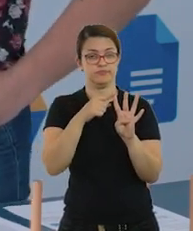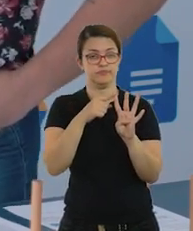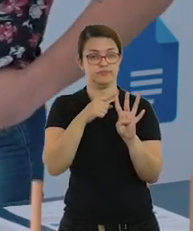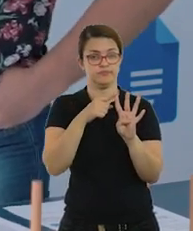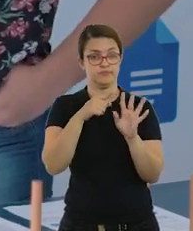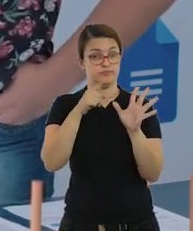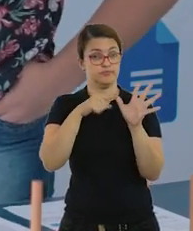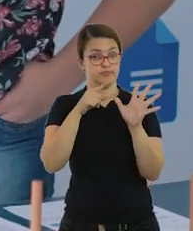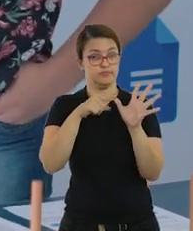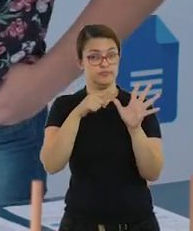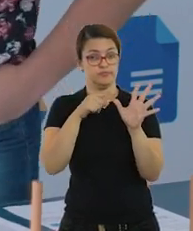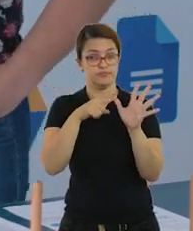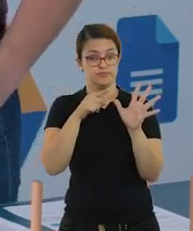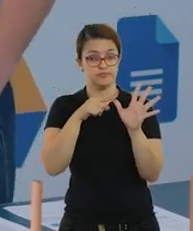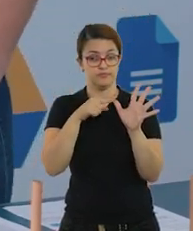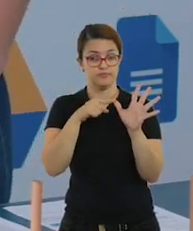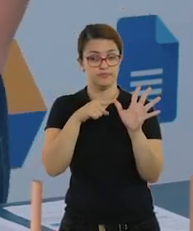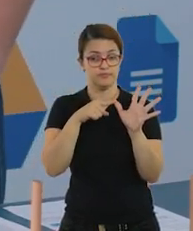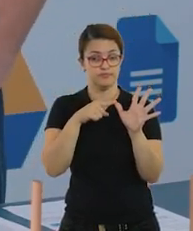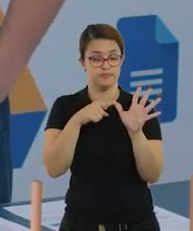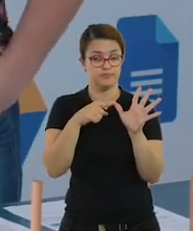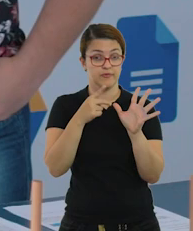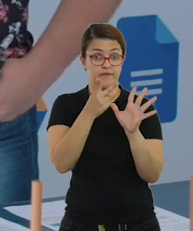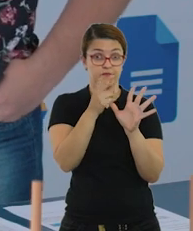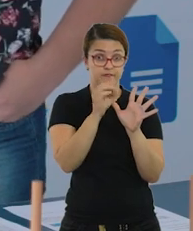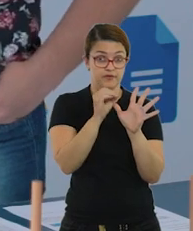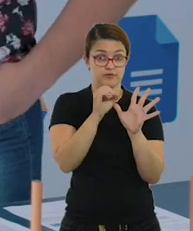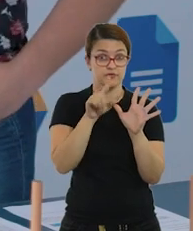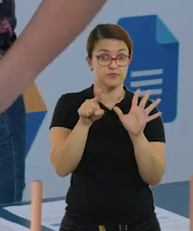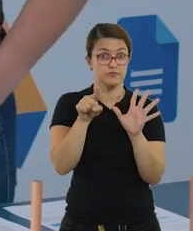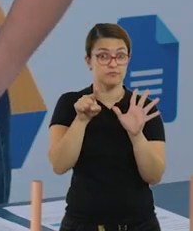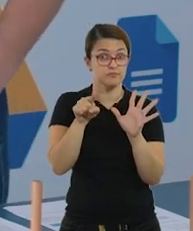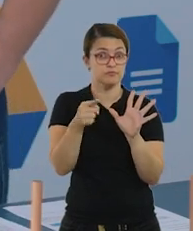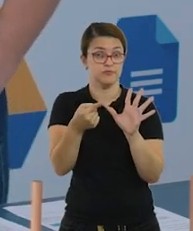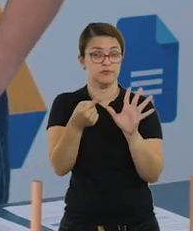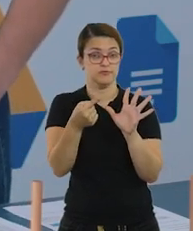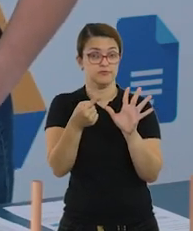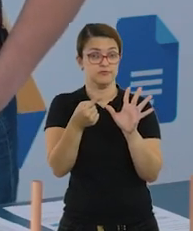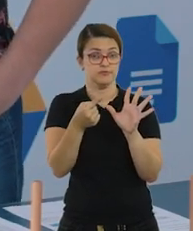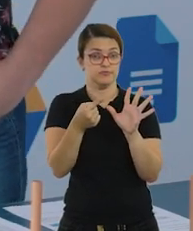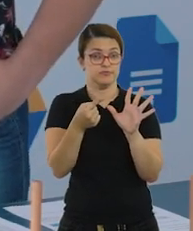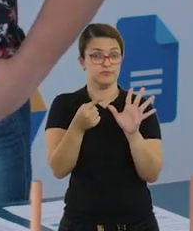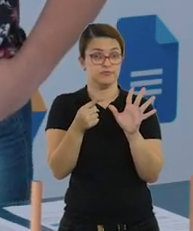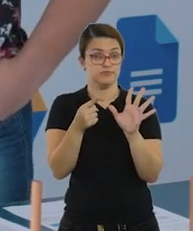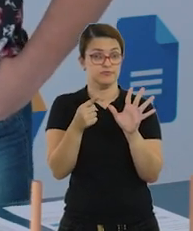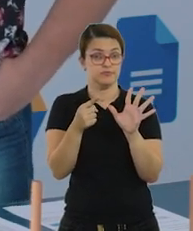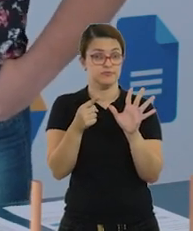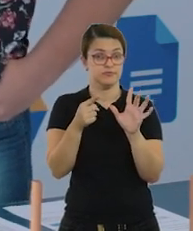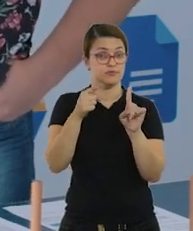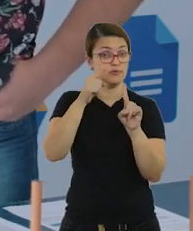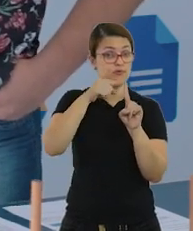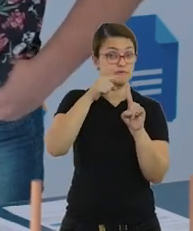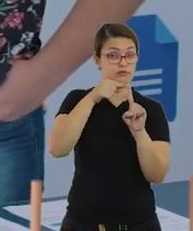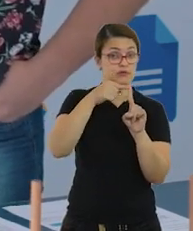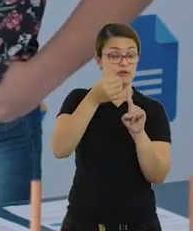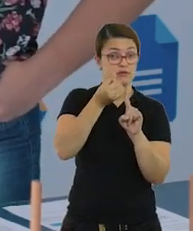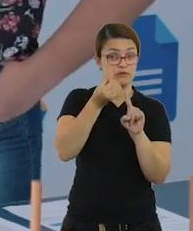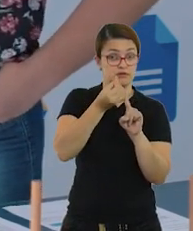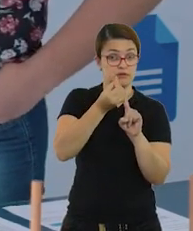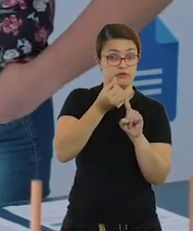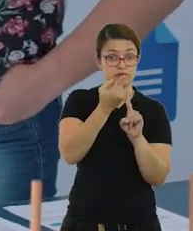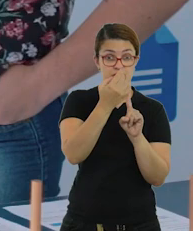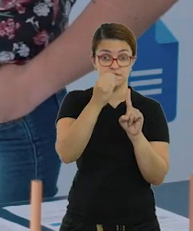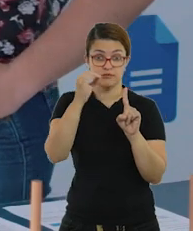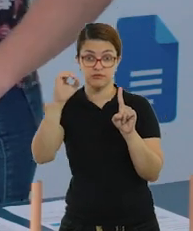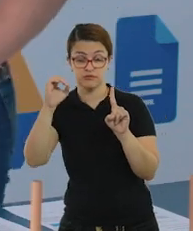ordem, dezena de milhar. Eu vou ter 20 mil nessa ordem. E na sexta ordem, a centena de milhar, que eu vou ter 100